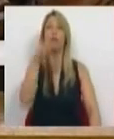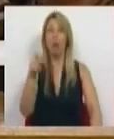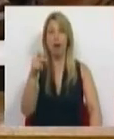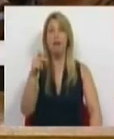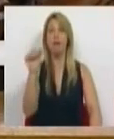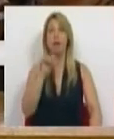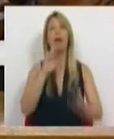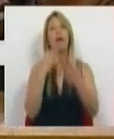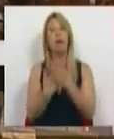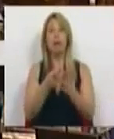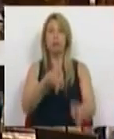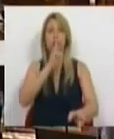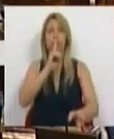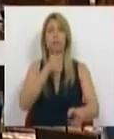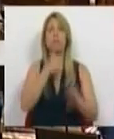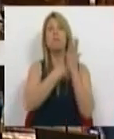Governo.